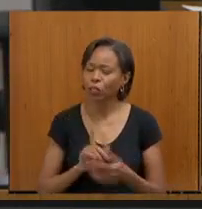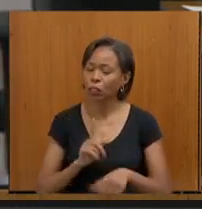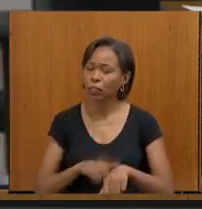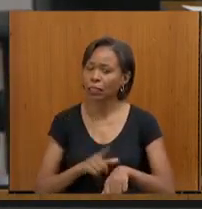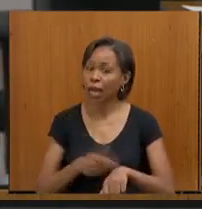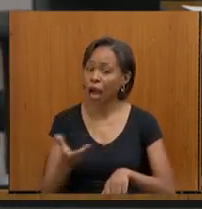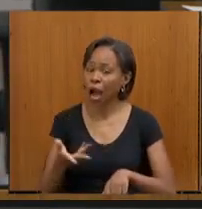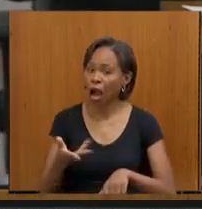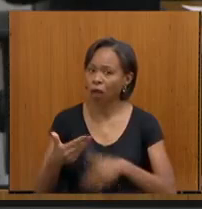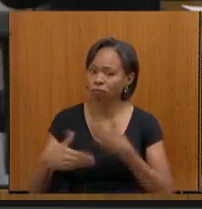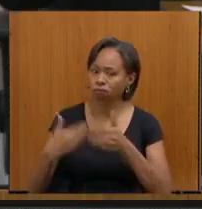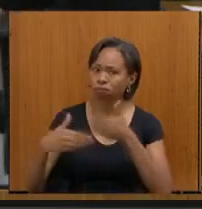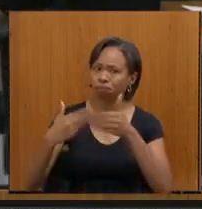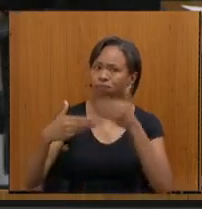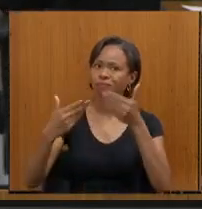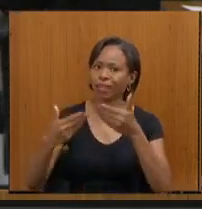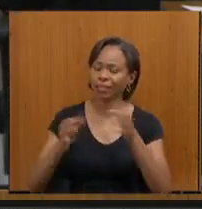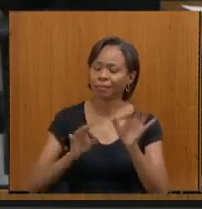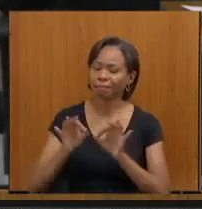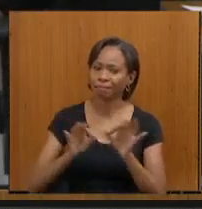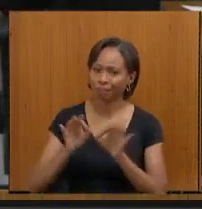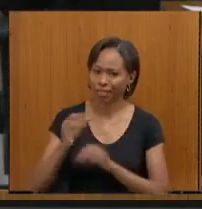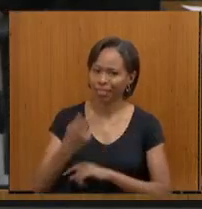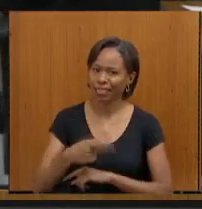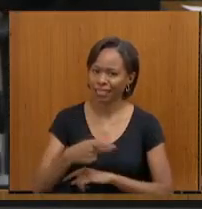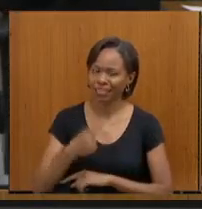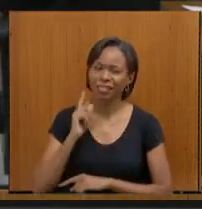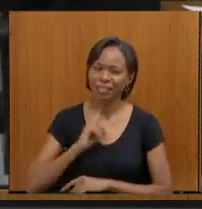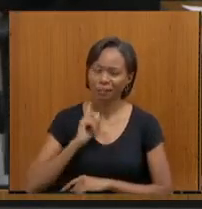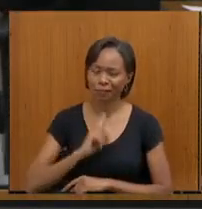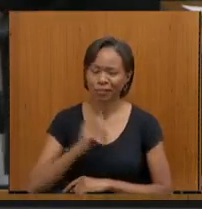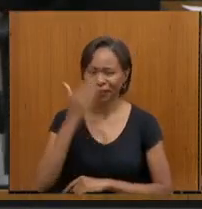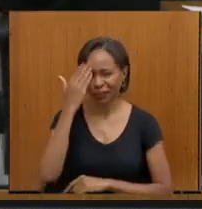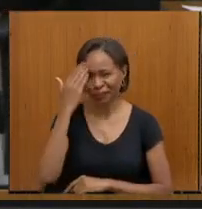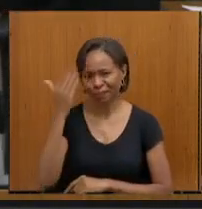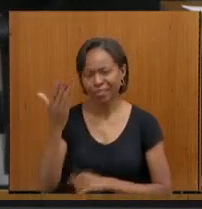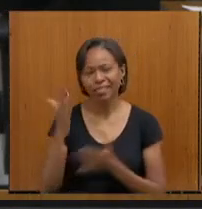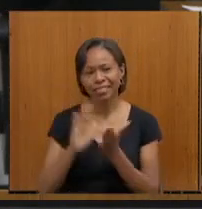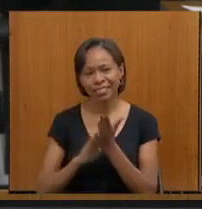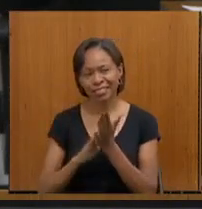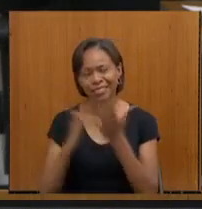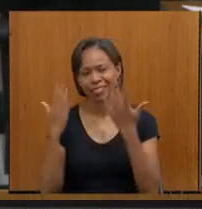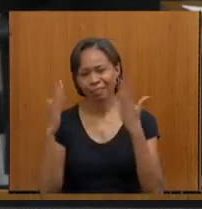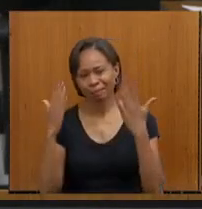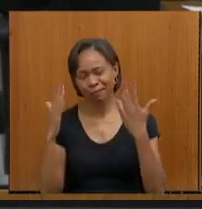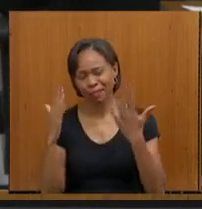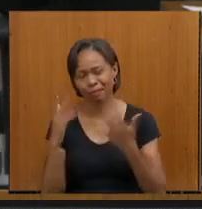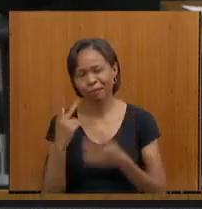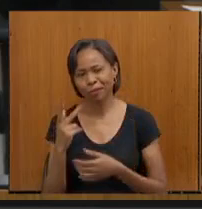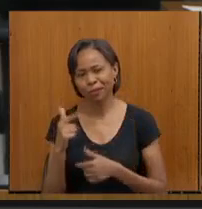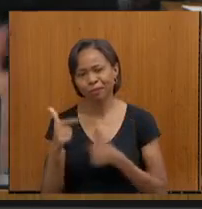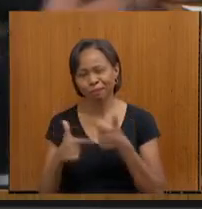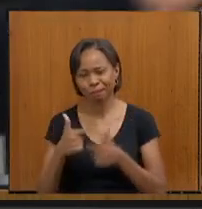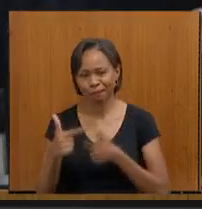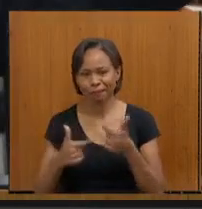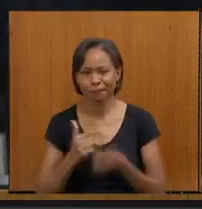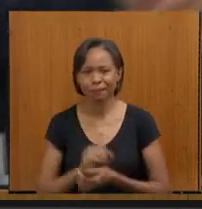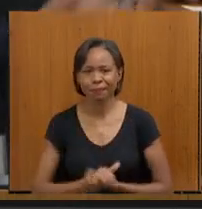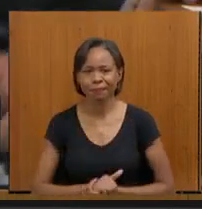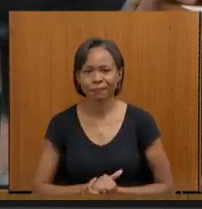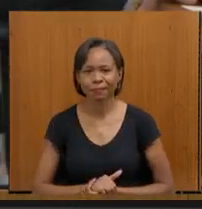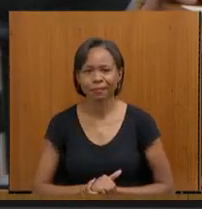nesse processo aqui em Minas Gerais Muito obrigado e parabéns aí é por esse belo trabalho